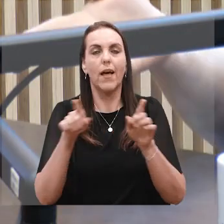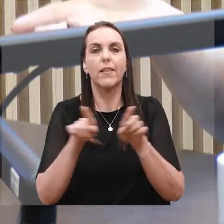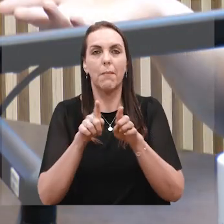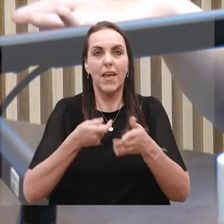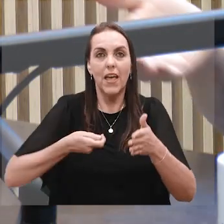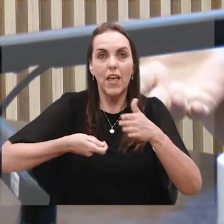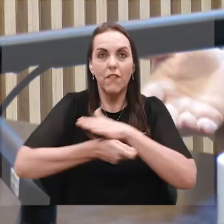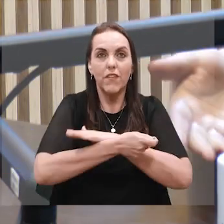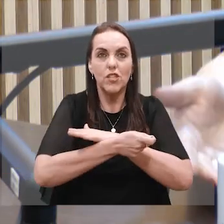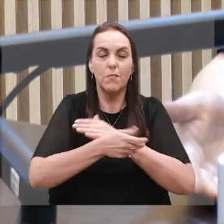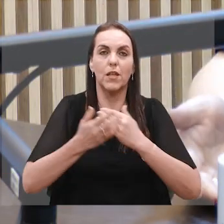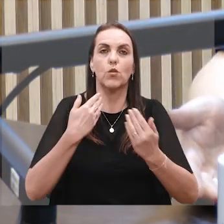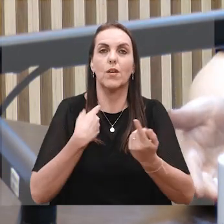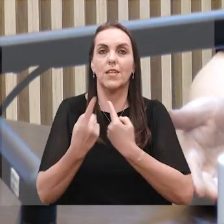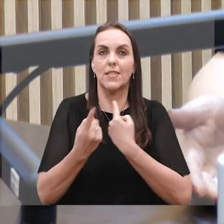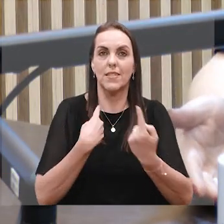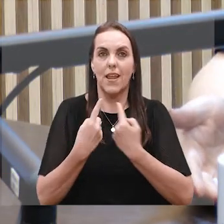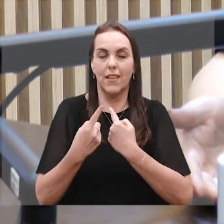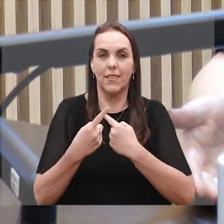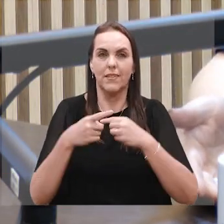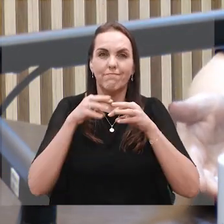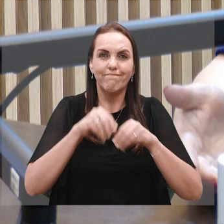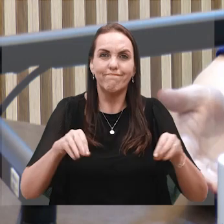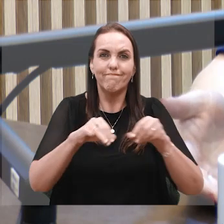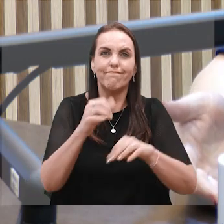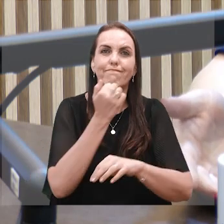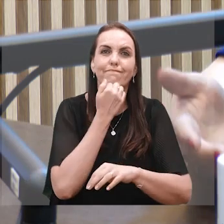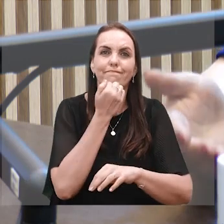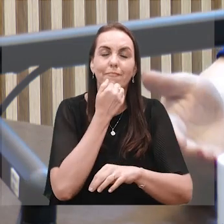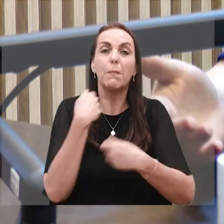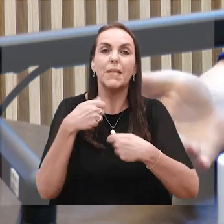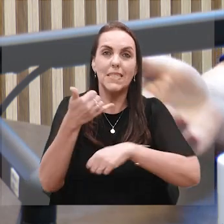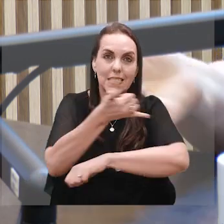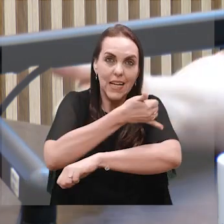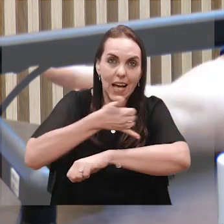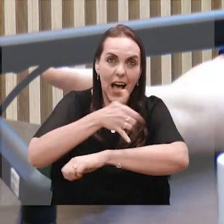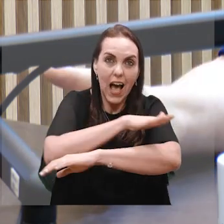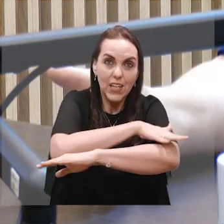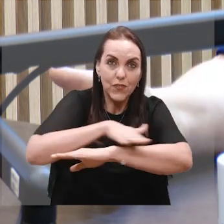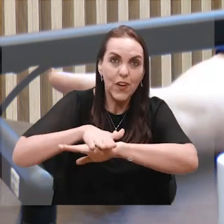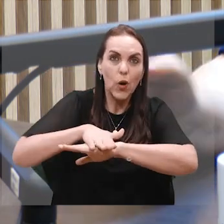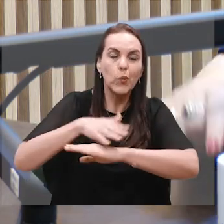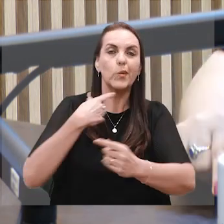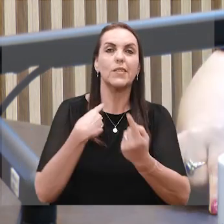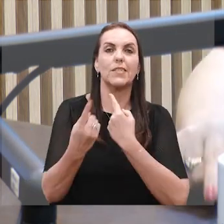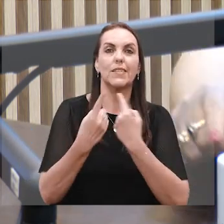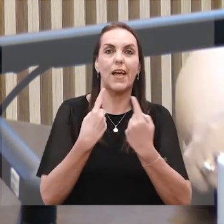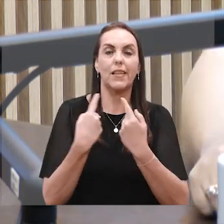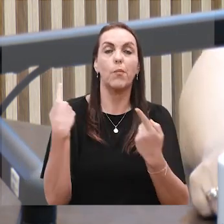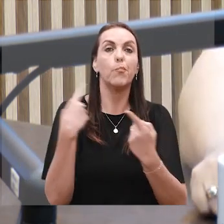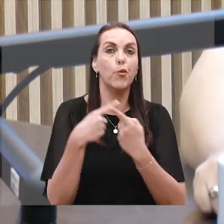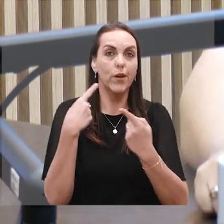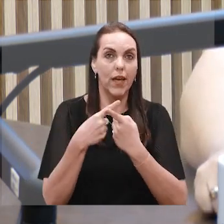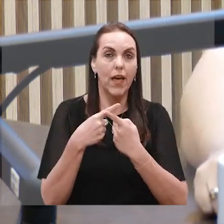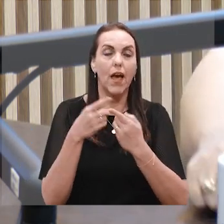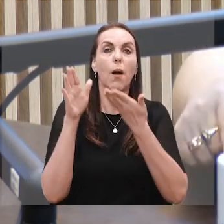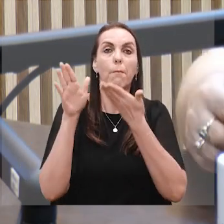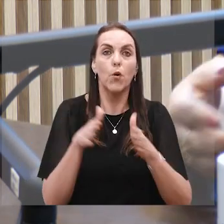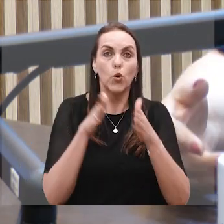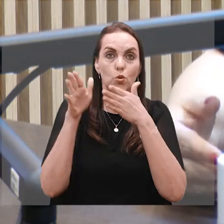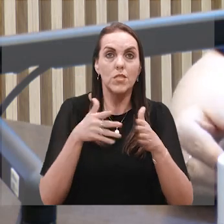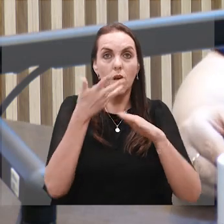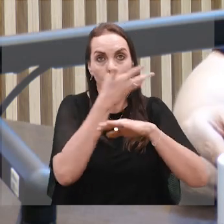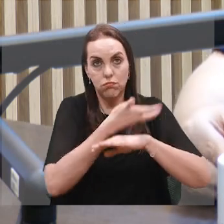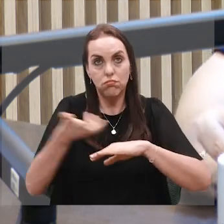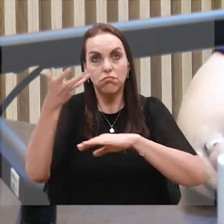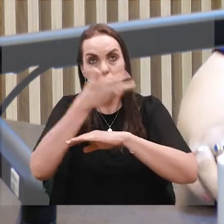As estradas são estradas de chão. A gente precisa investir em pavimentação asfáltica. Claro. Por quê? Para poder escoar a produção